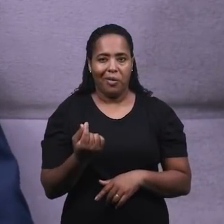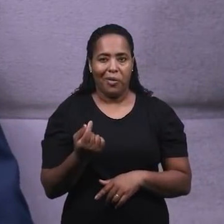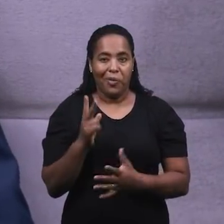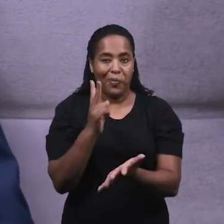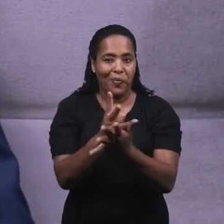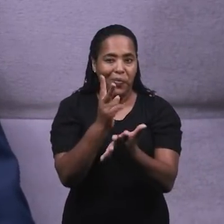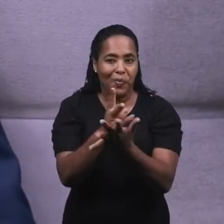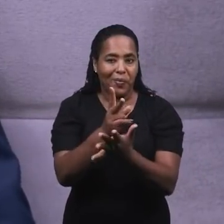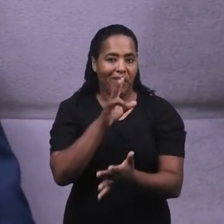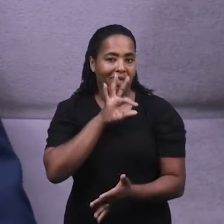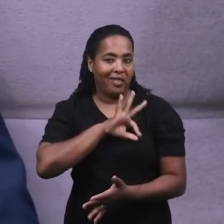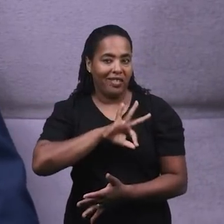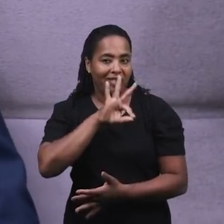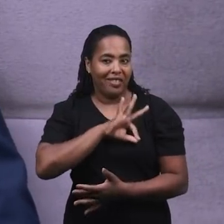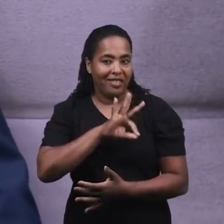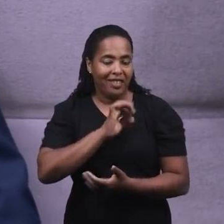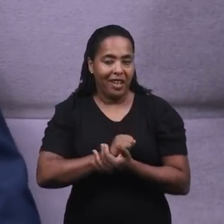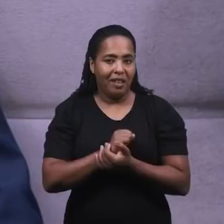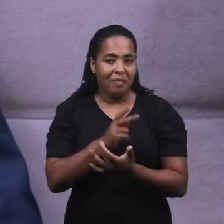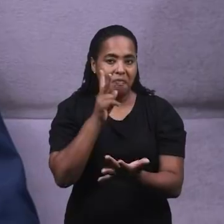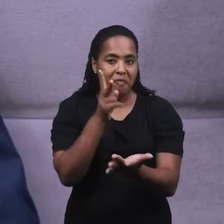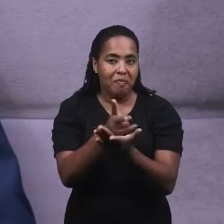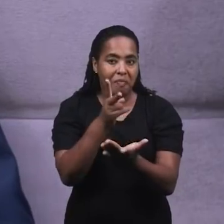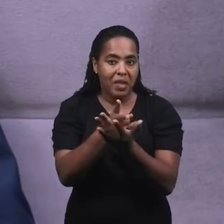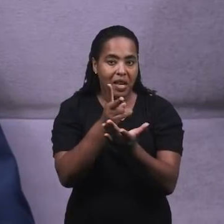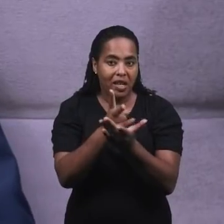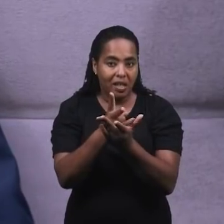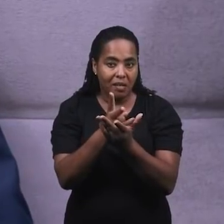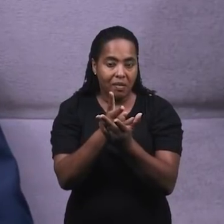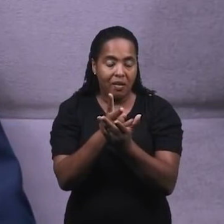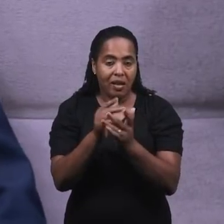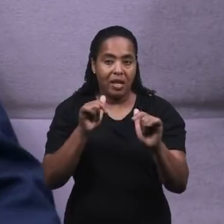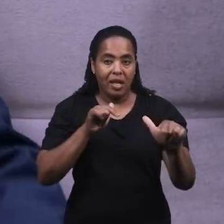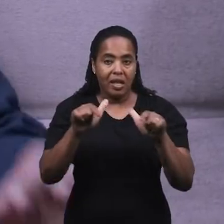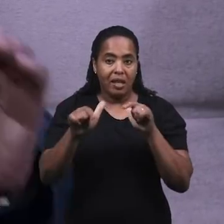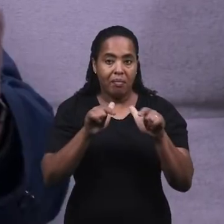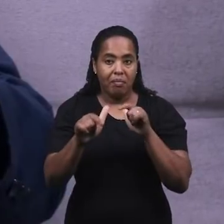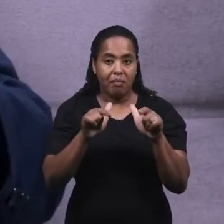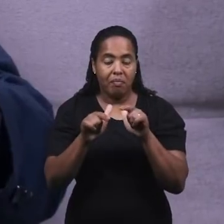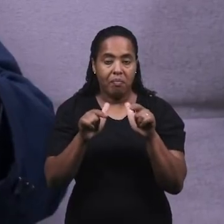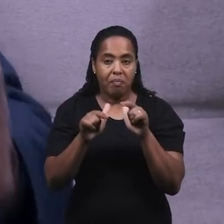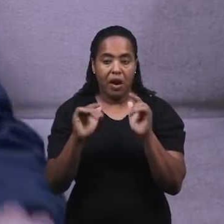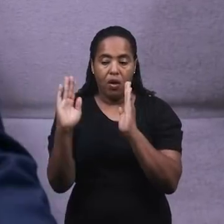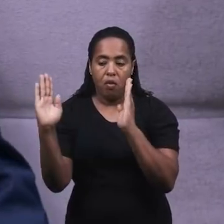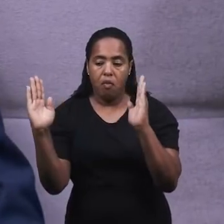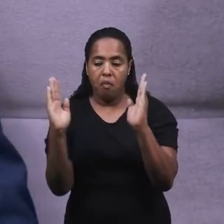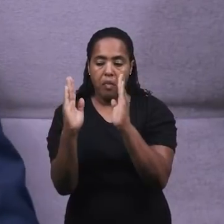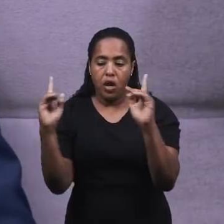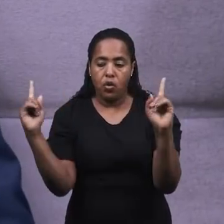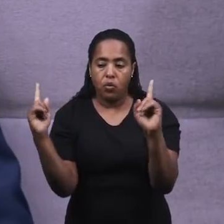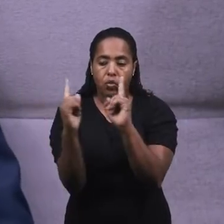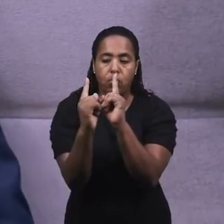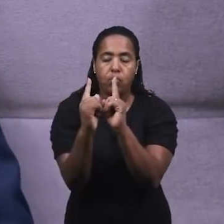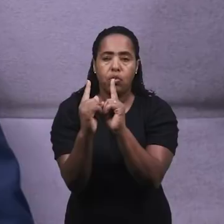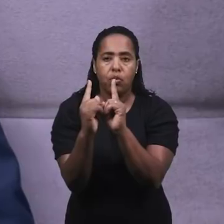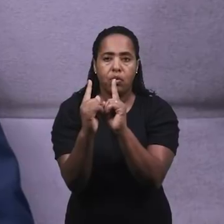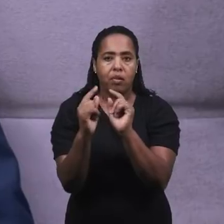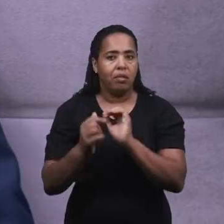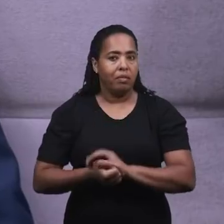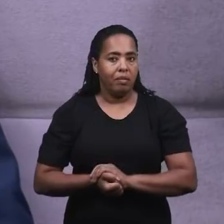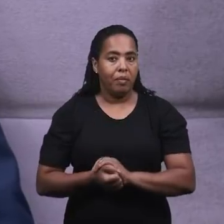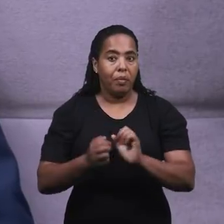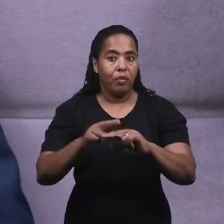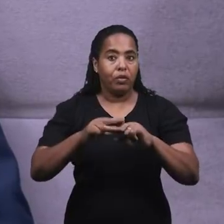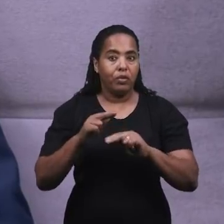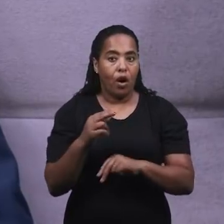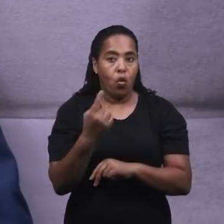mesmo salário, mesmo os que trabalharam menos? porque aquele dinheiro, um dinheiro,